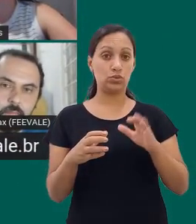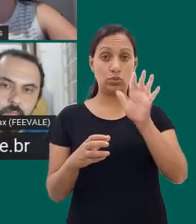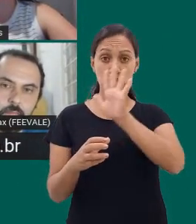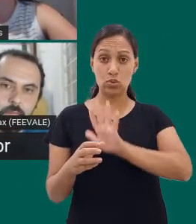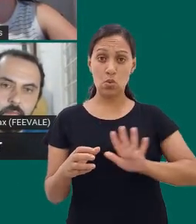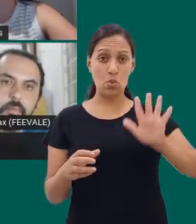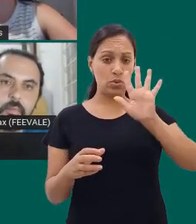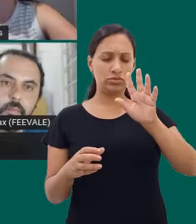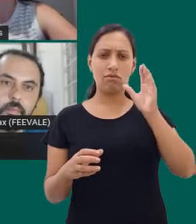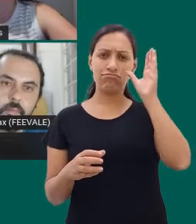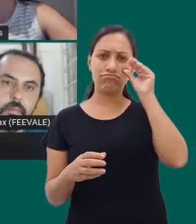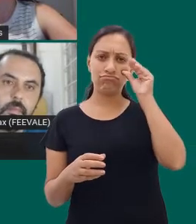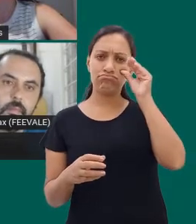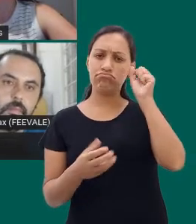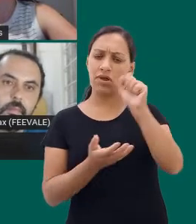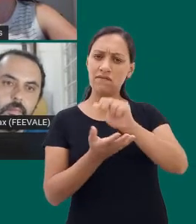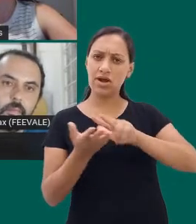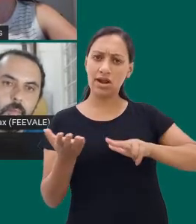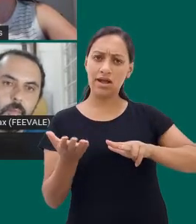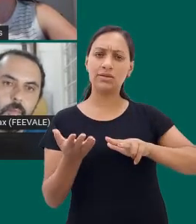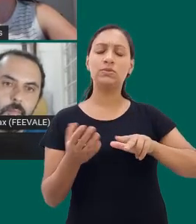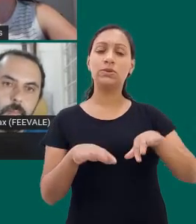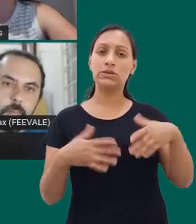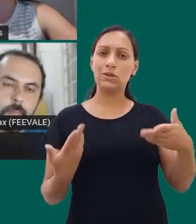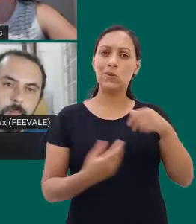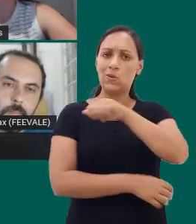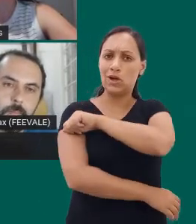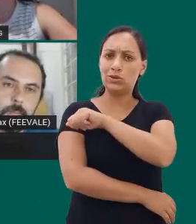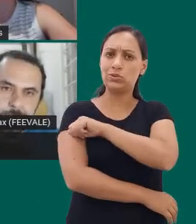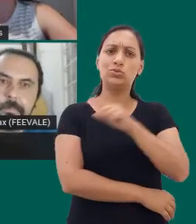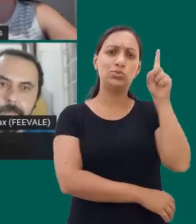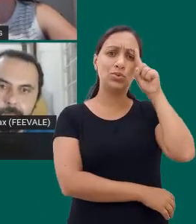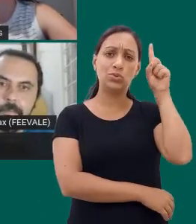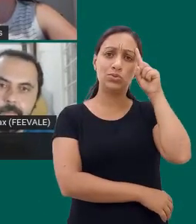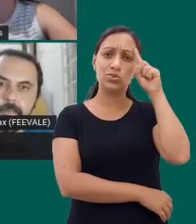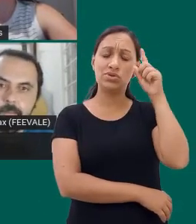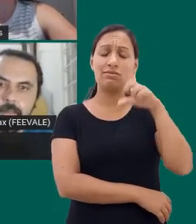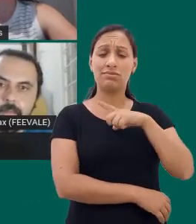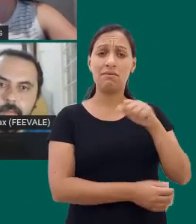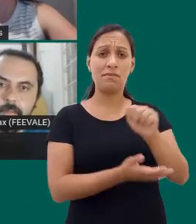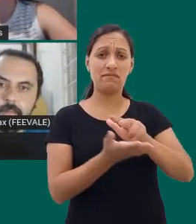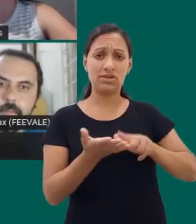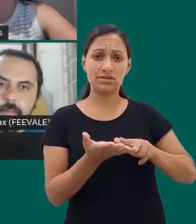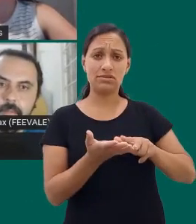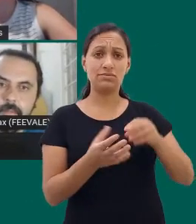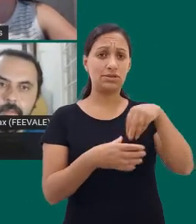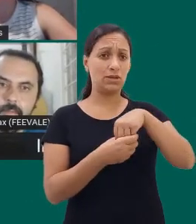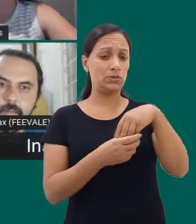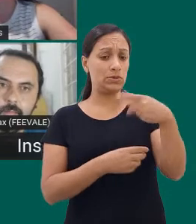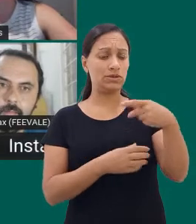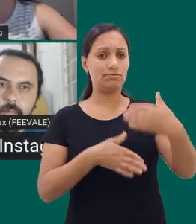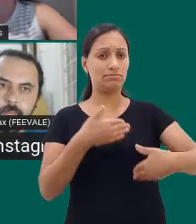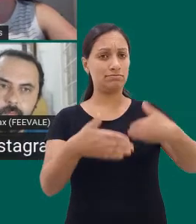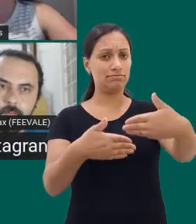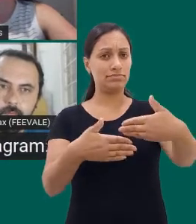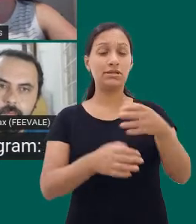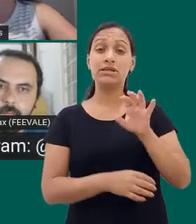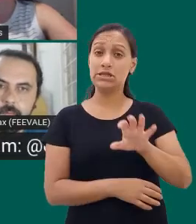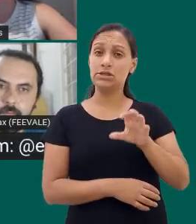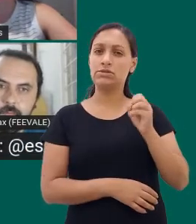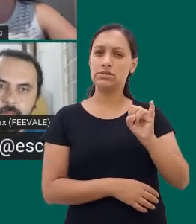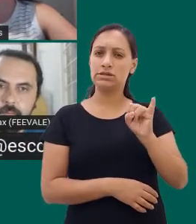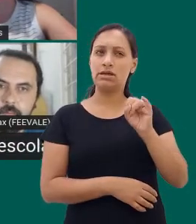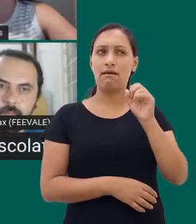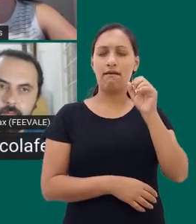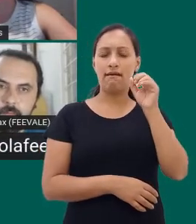avaliado. Então, o estudante ele tem uma avaliação todos os dias, tá? Dentro desse processo. E isso, se for analisar, e